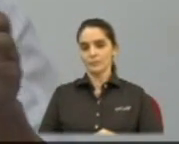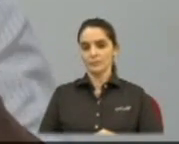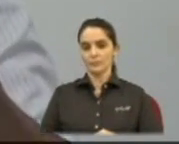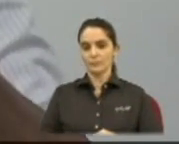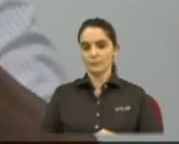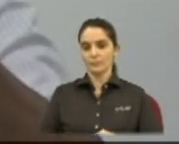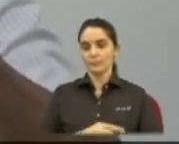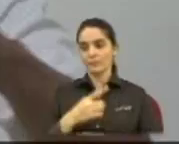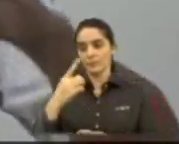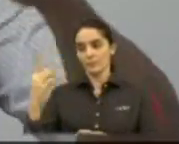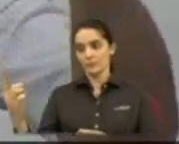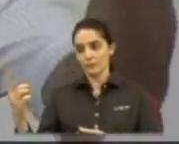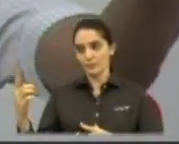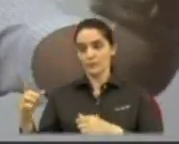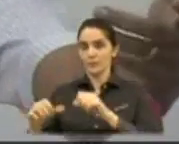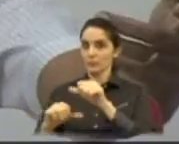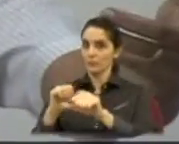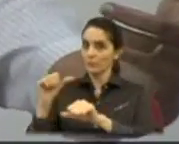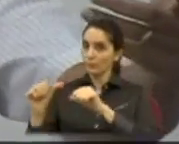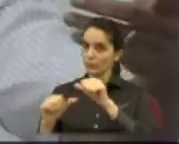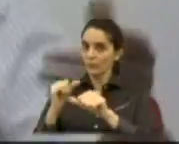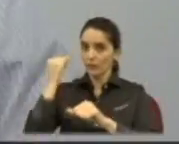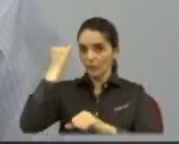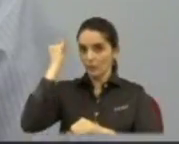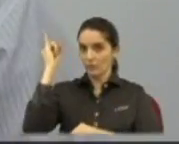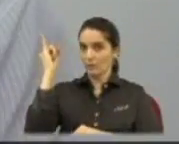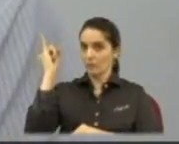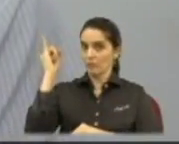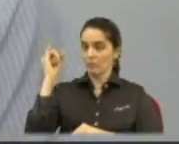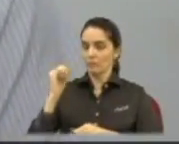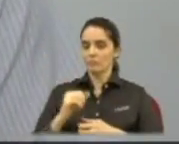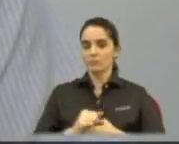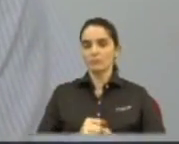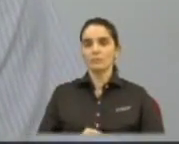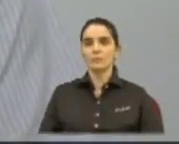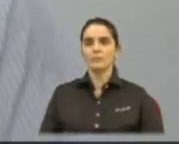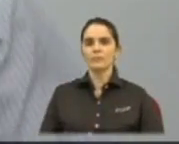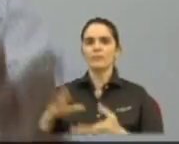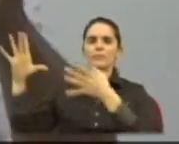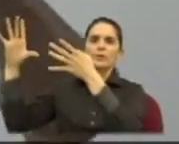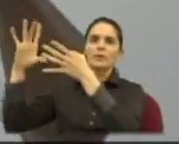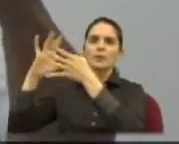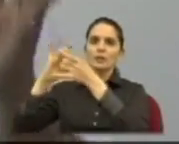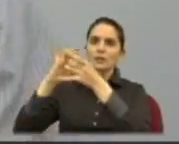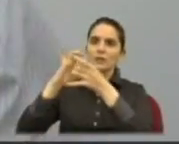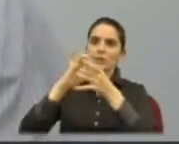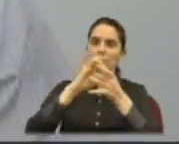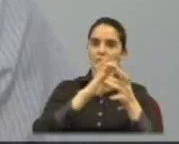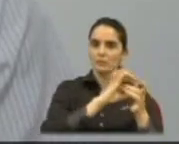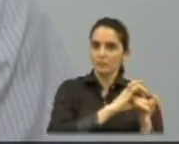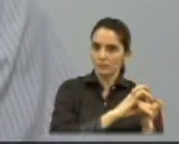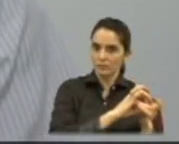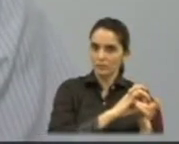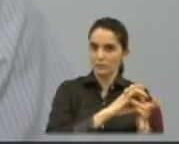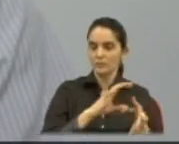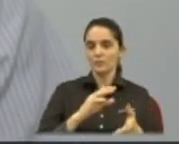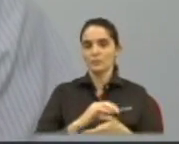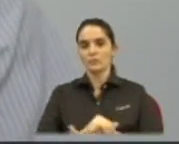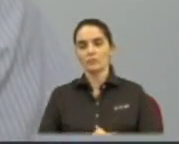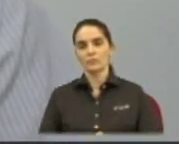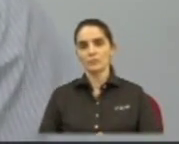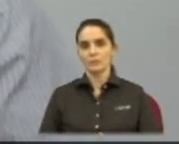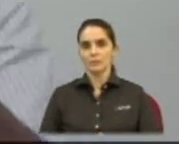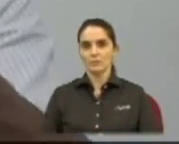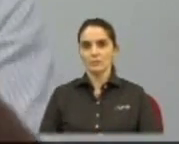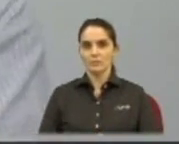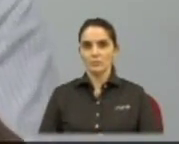segundos, você pode ter uma ideia diferente do contexto. Qual era o contexto? O vereador não estava aqui, não